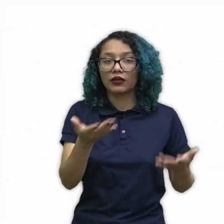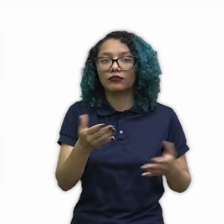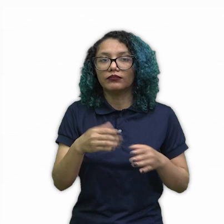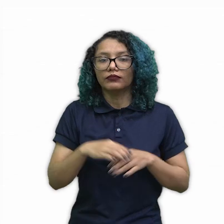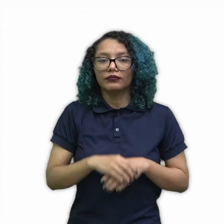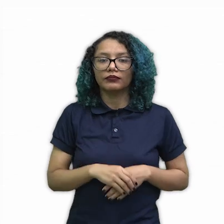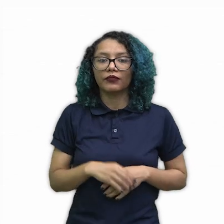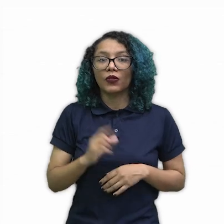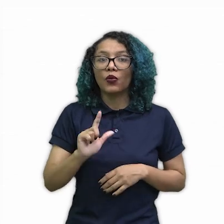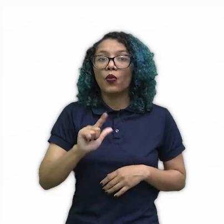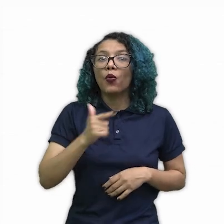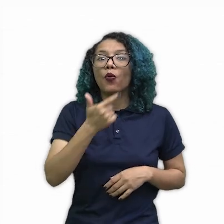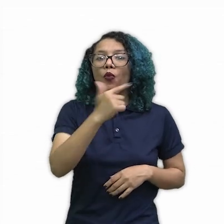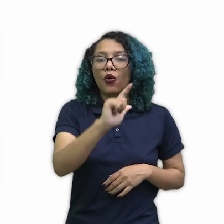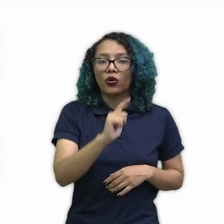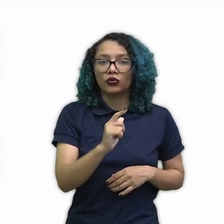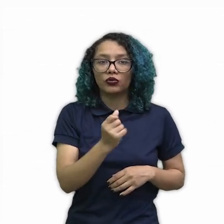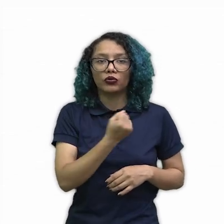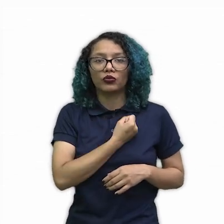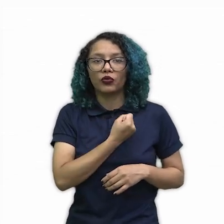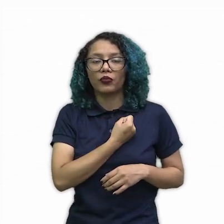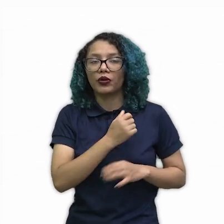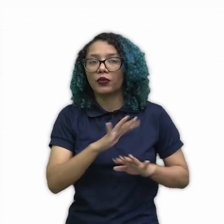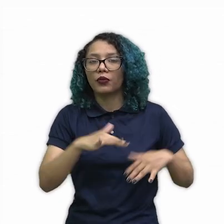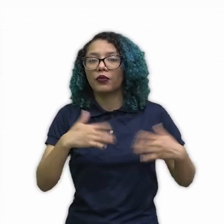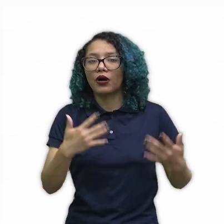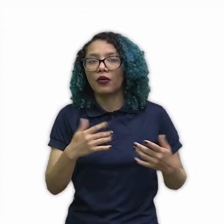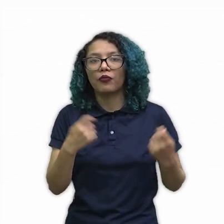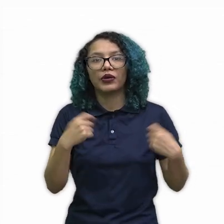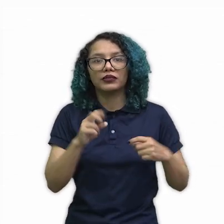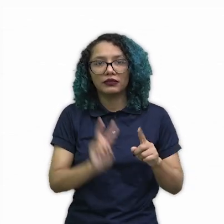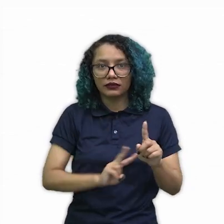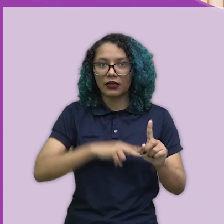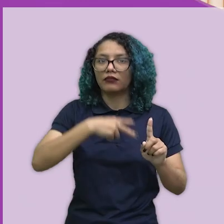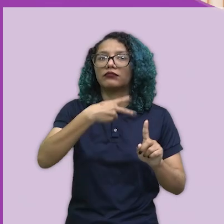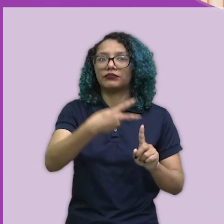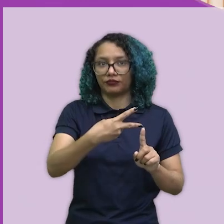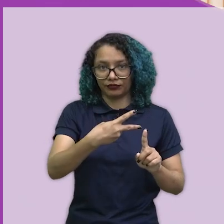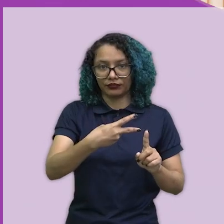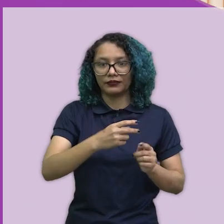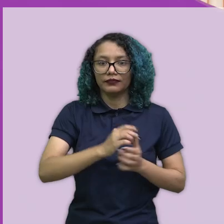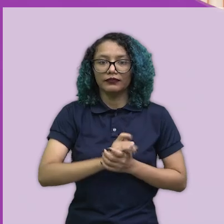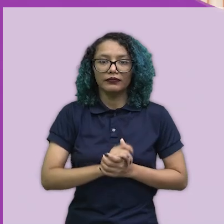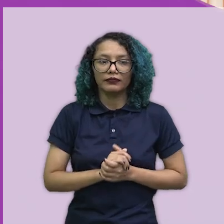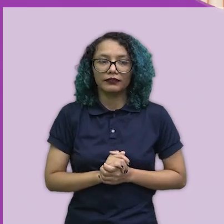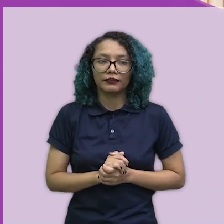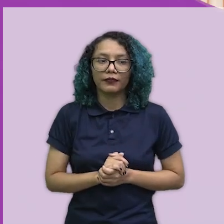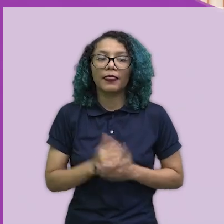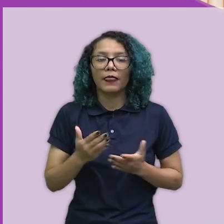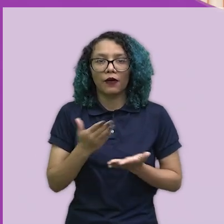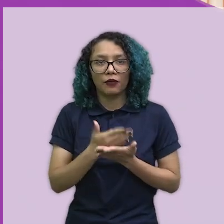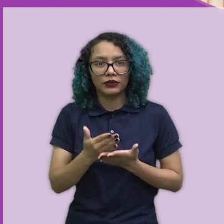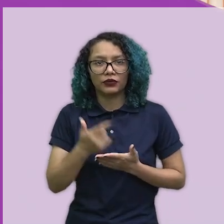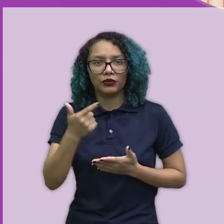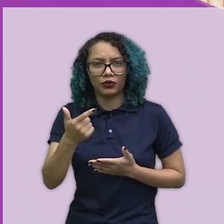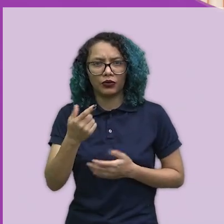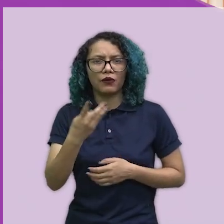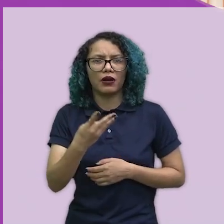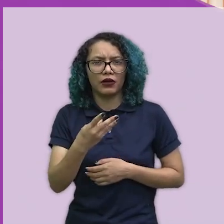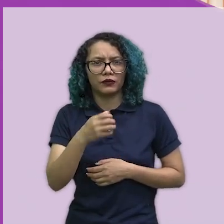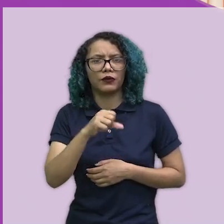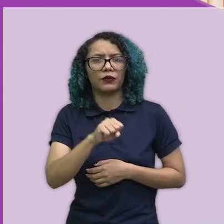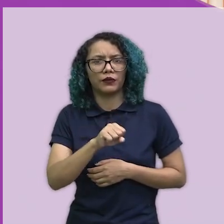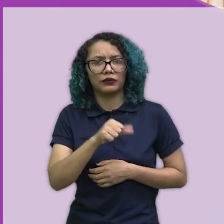seria o próximo termo, né? Então é só a gente ir dobrando. Então eu comecei ali com 2, 4,